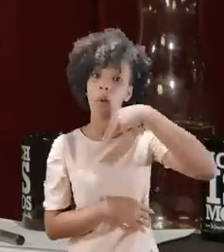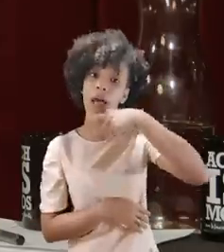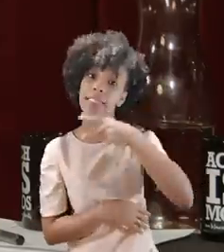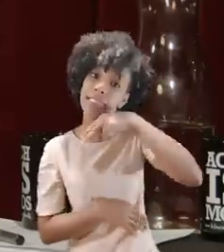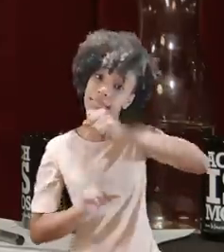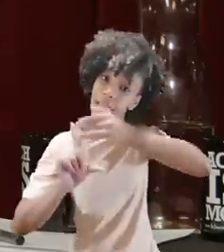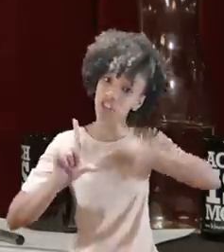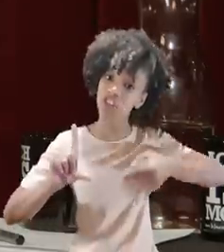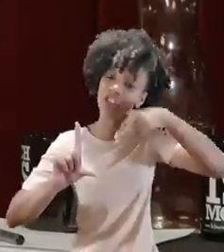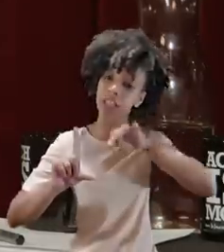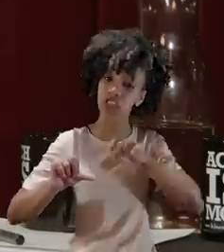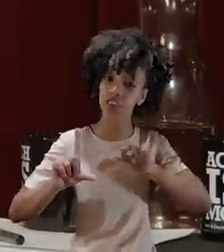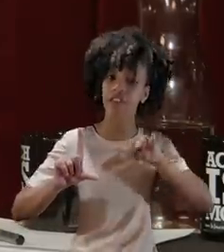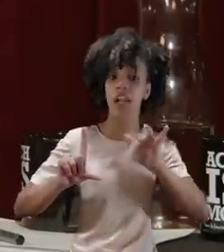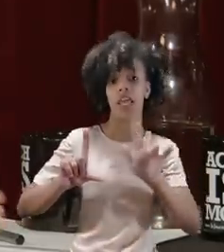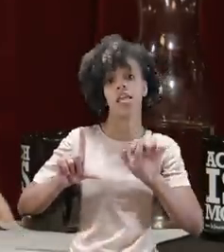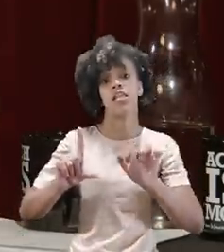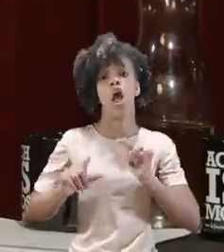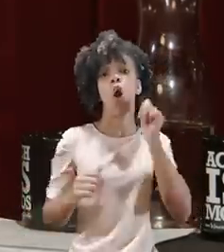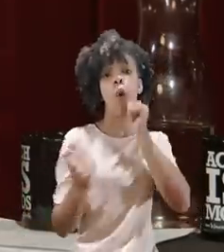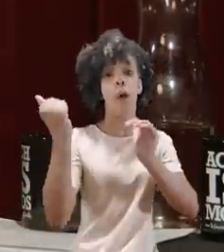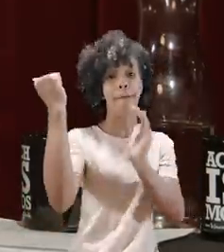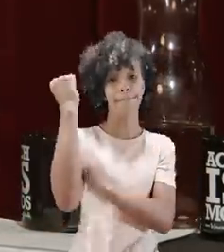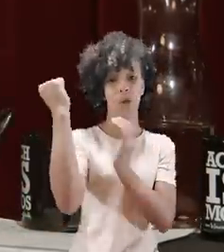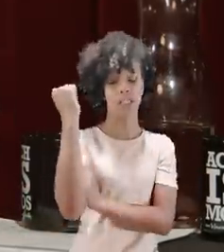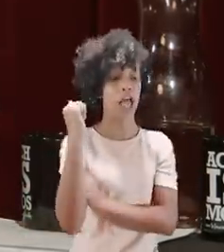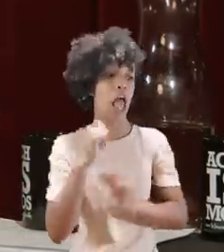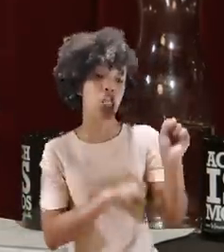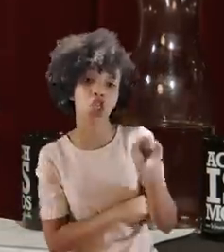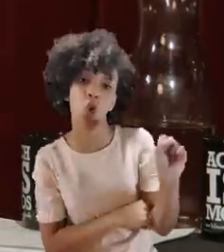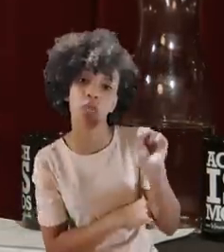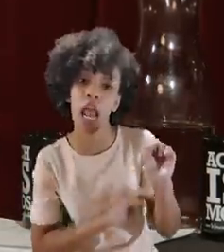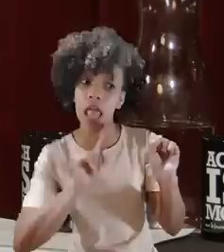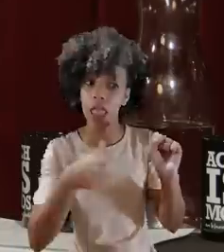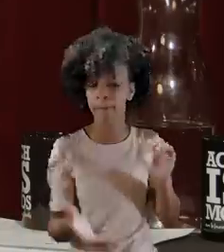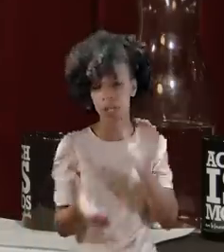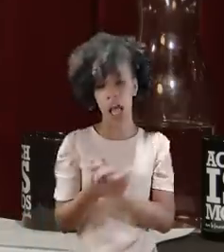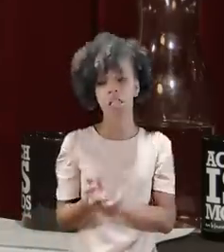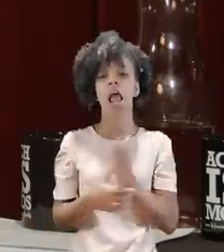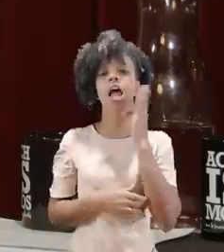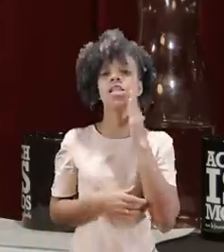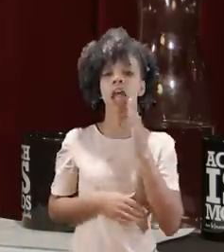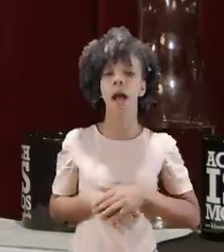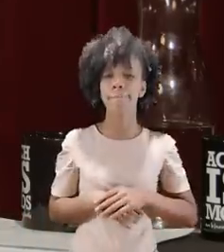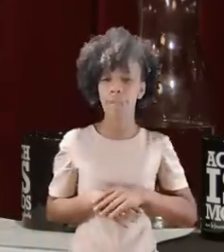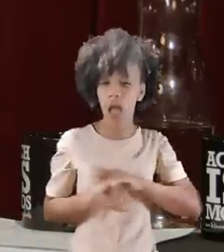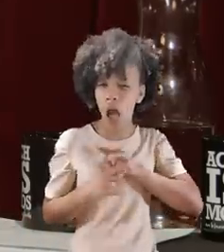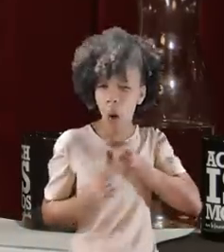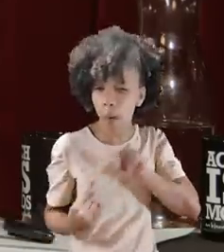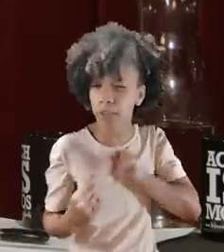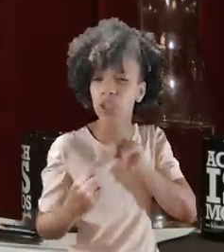Netflix vale a pena você assistir o empoderamento é coisa de gente solteira que depois que a mulher casa ela sabe o tamanho do Poder dela